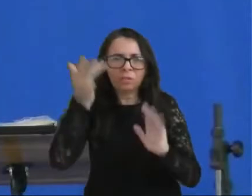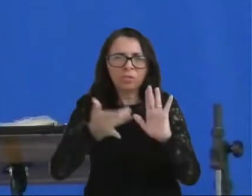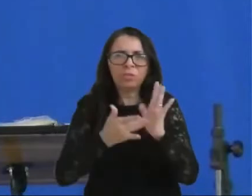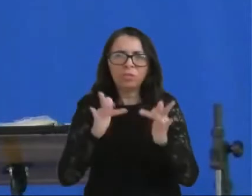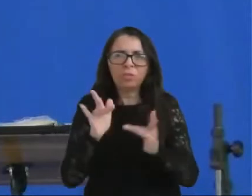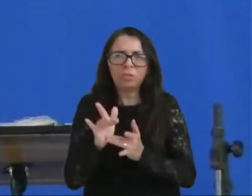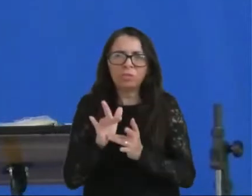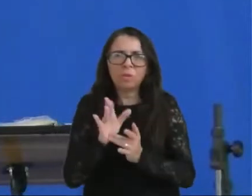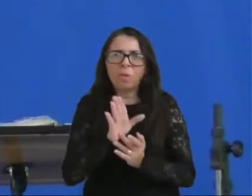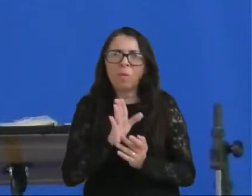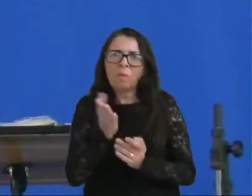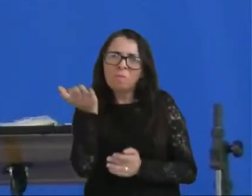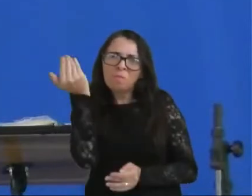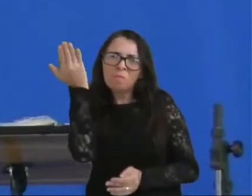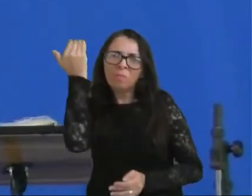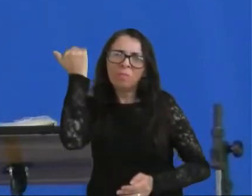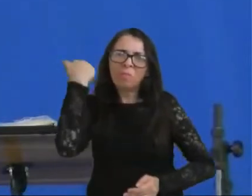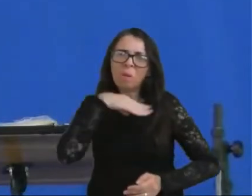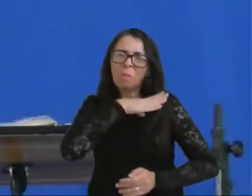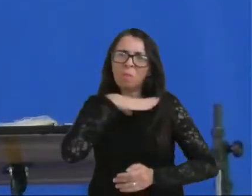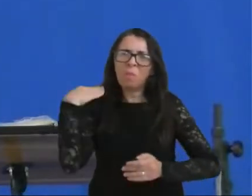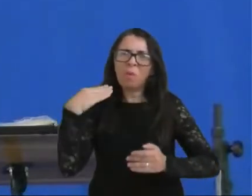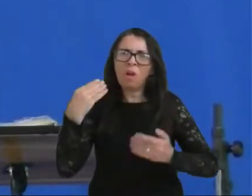por essas convicções.